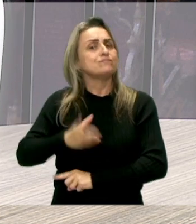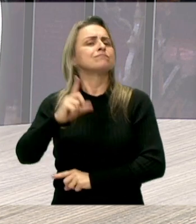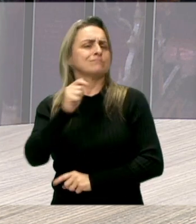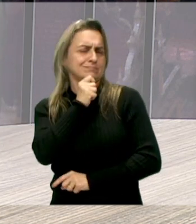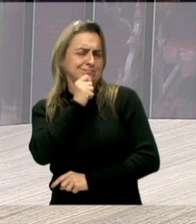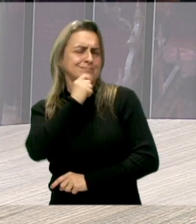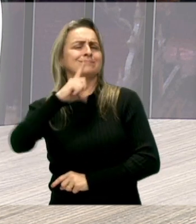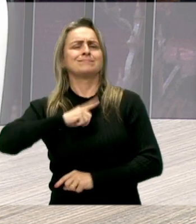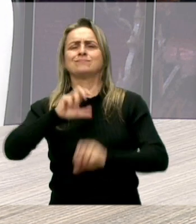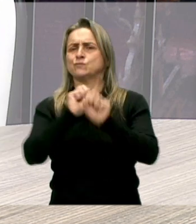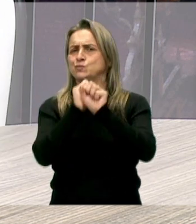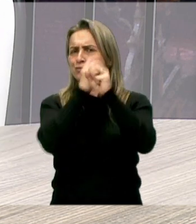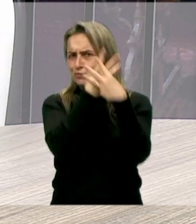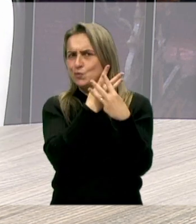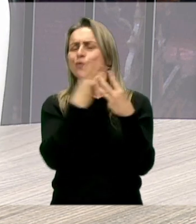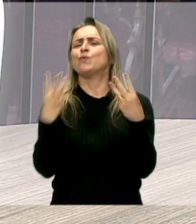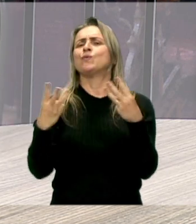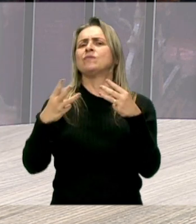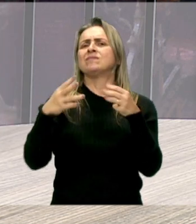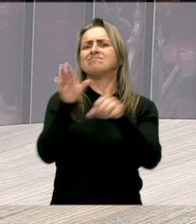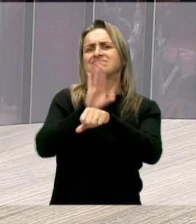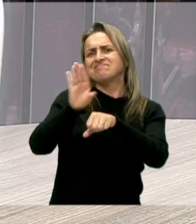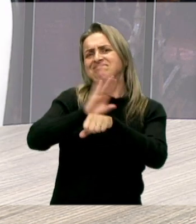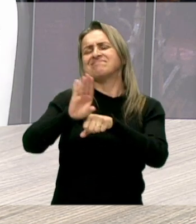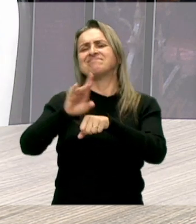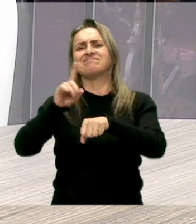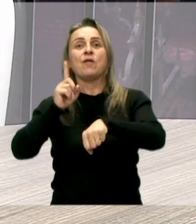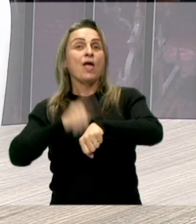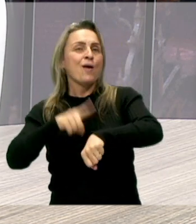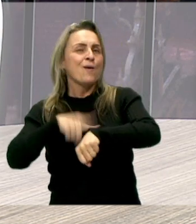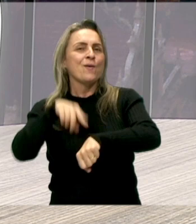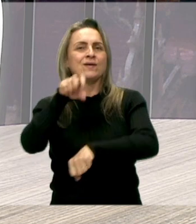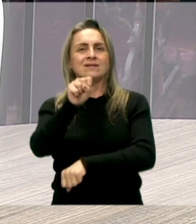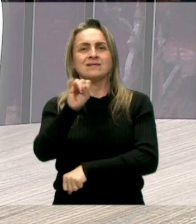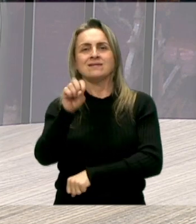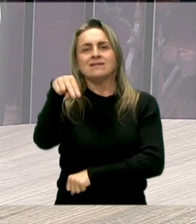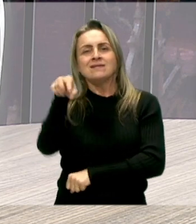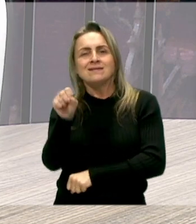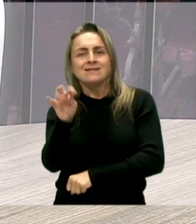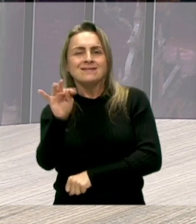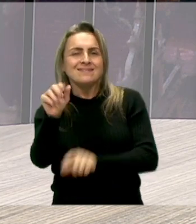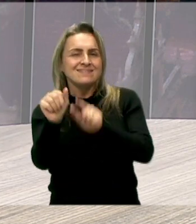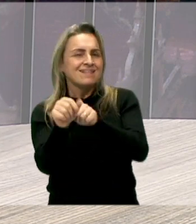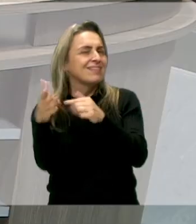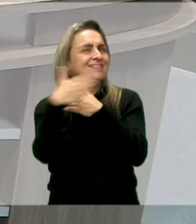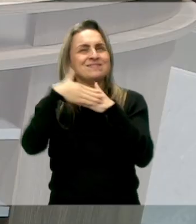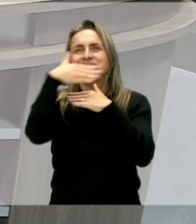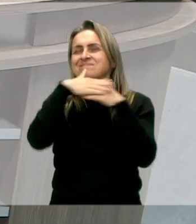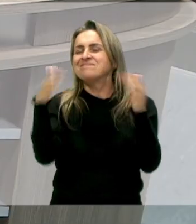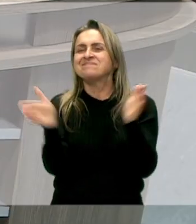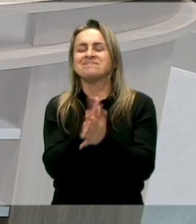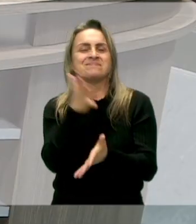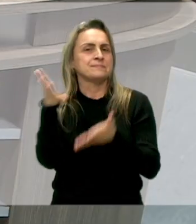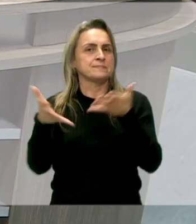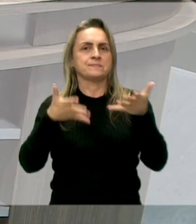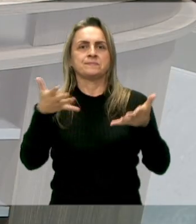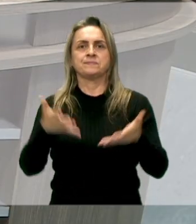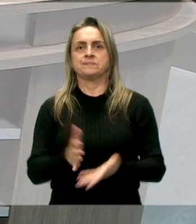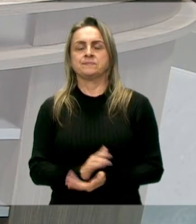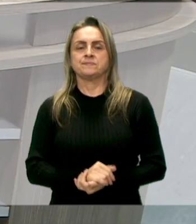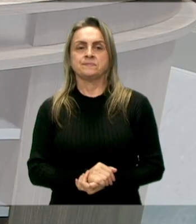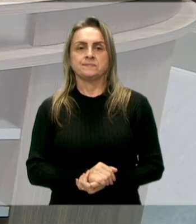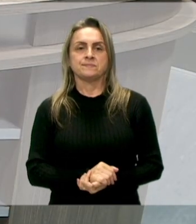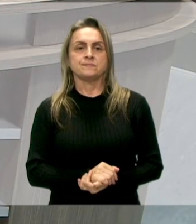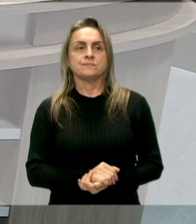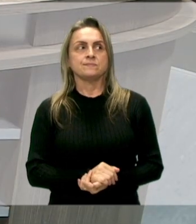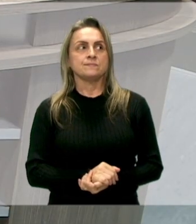as formações, com a Hora da Sineta, que é algo tão mágico e que eu tenho um carinho muito grande, muito legal. E interessante,